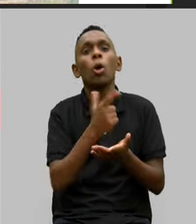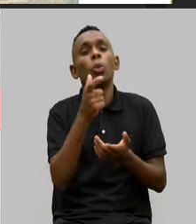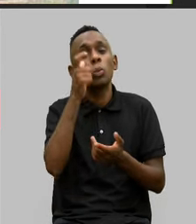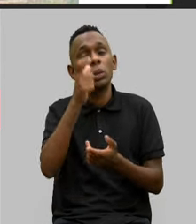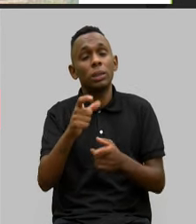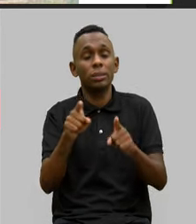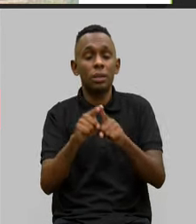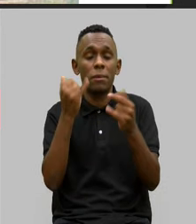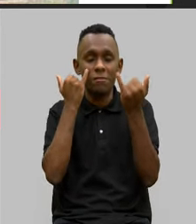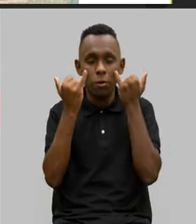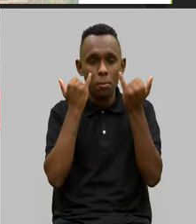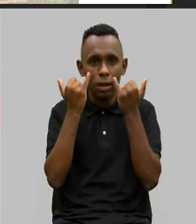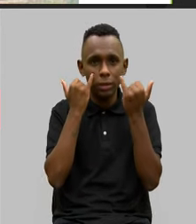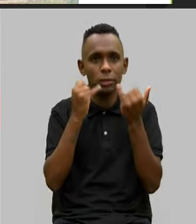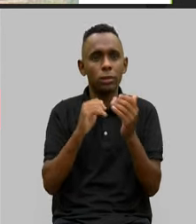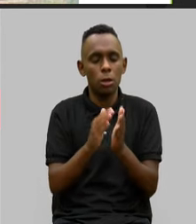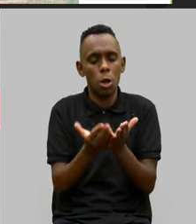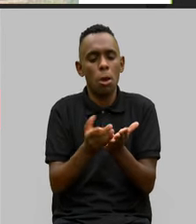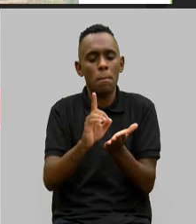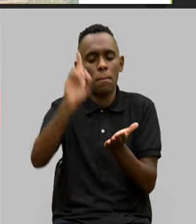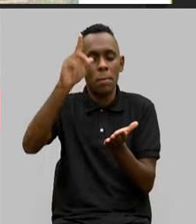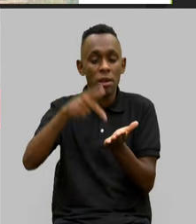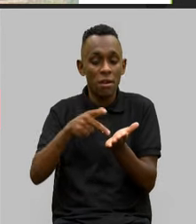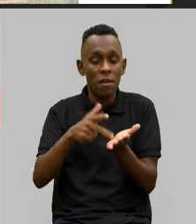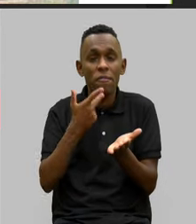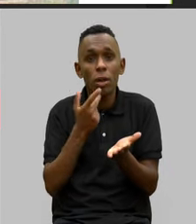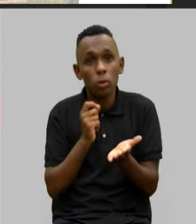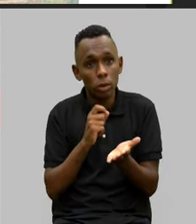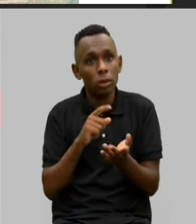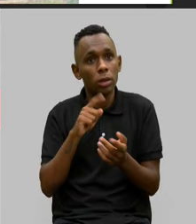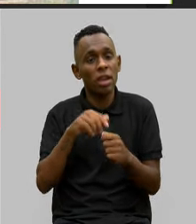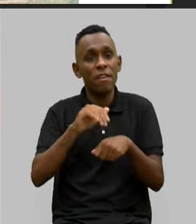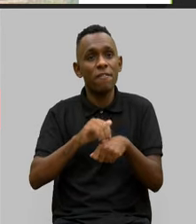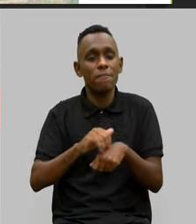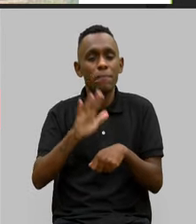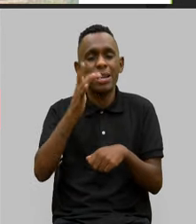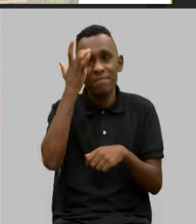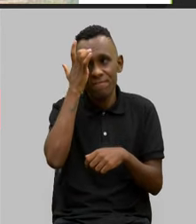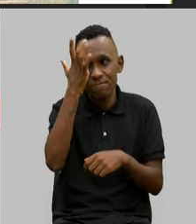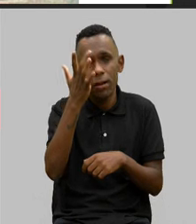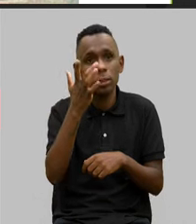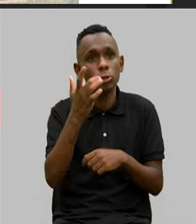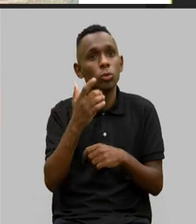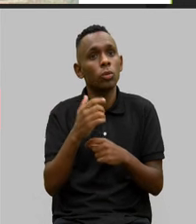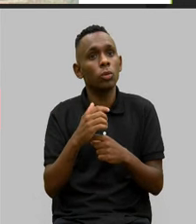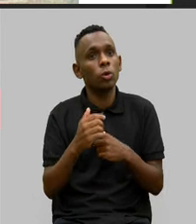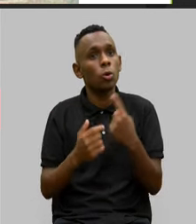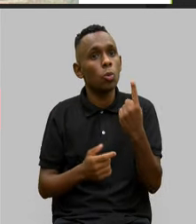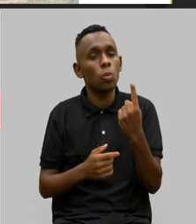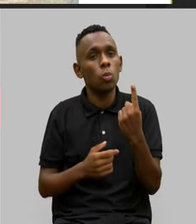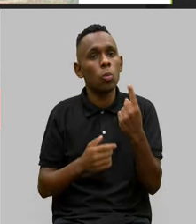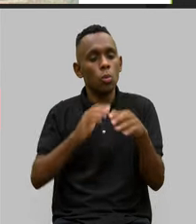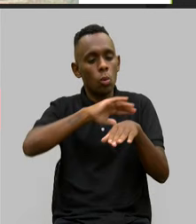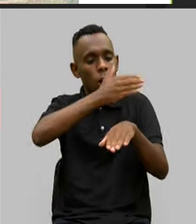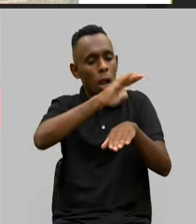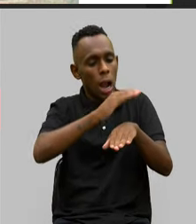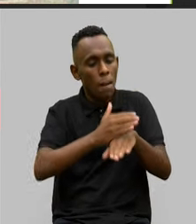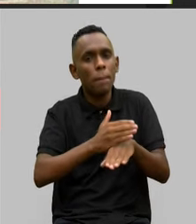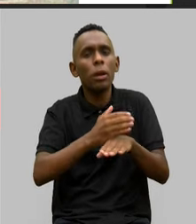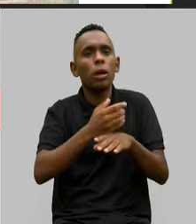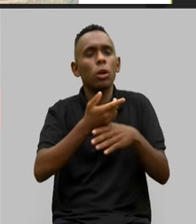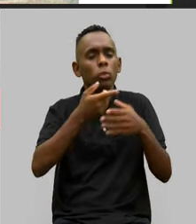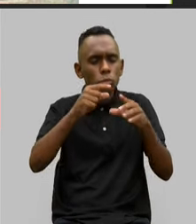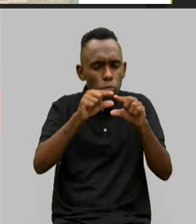curiosidade na Bíblia diz o seguinte é mais fácil um camelo passar num fundo de